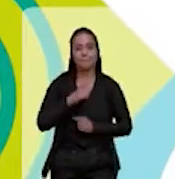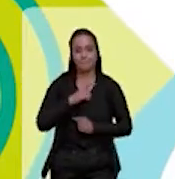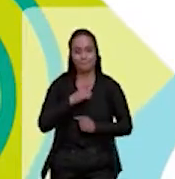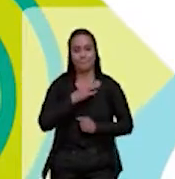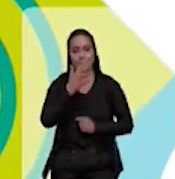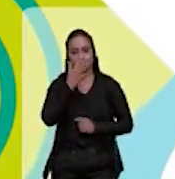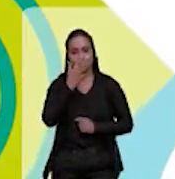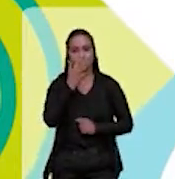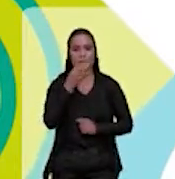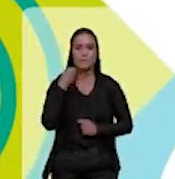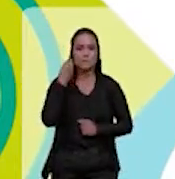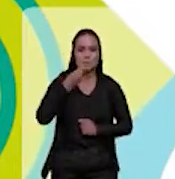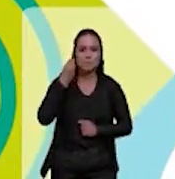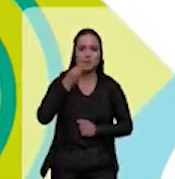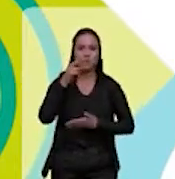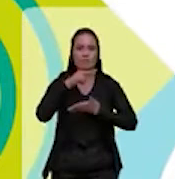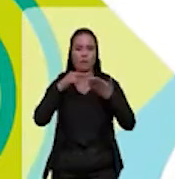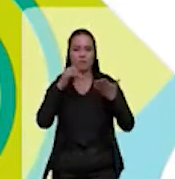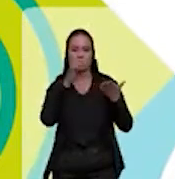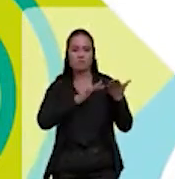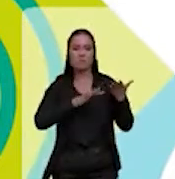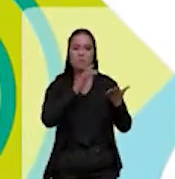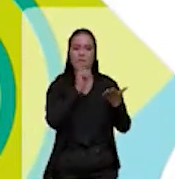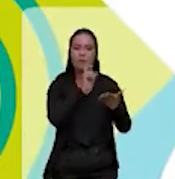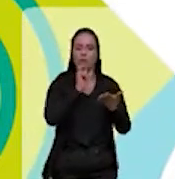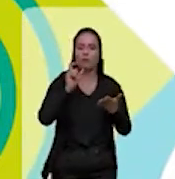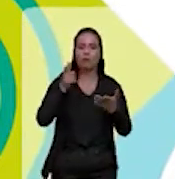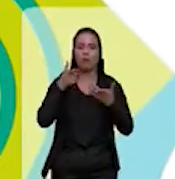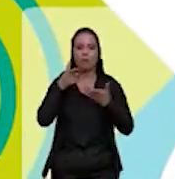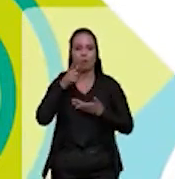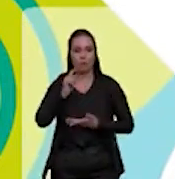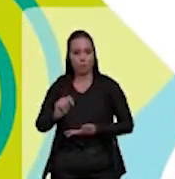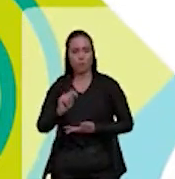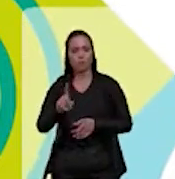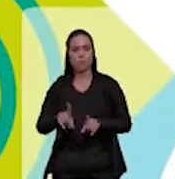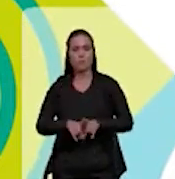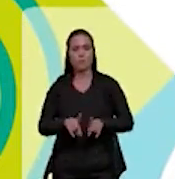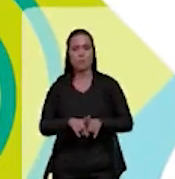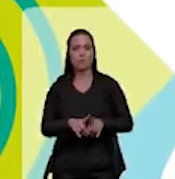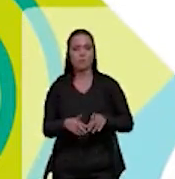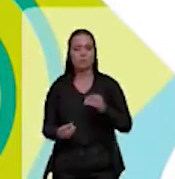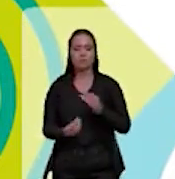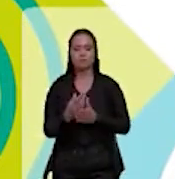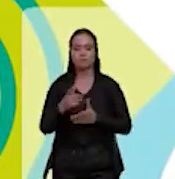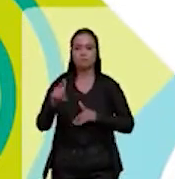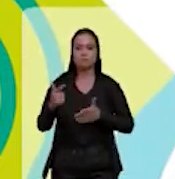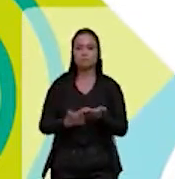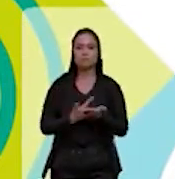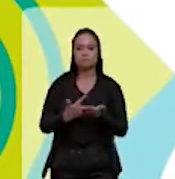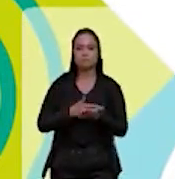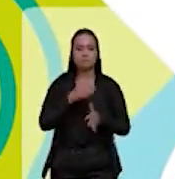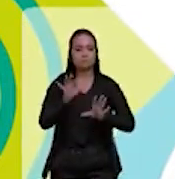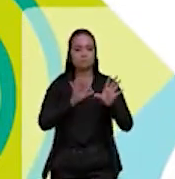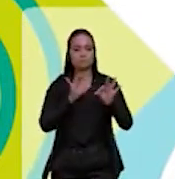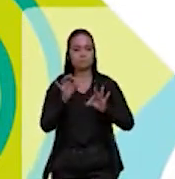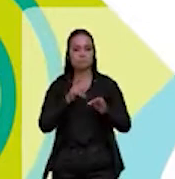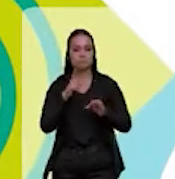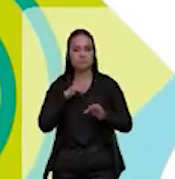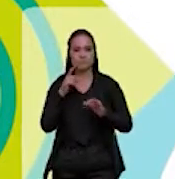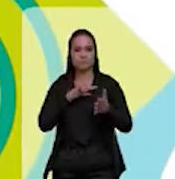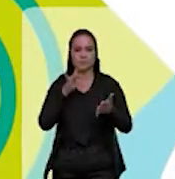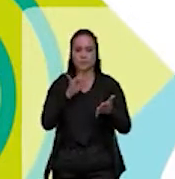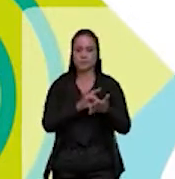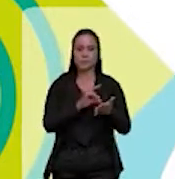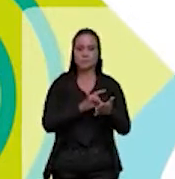deseja contemplar a experiência literária neste idioma e a obra as obras escolhidas disponíveis para aquisição no mercado